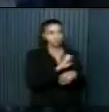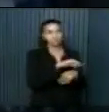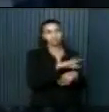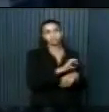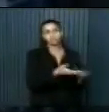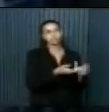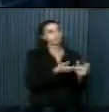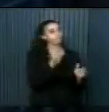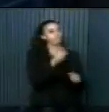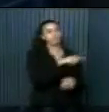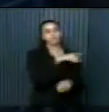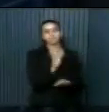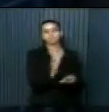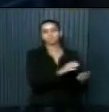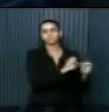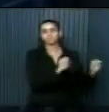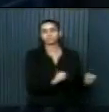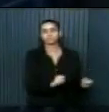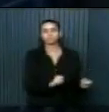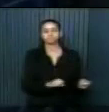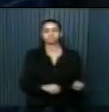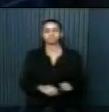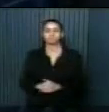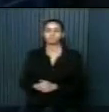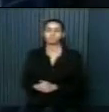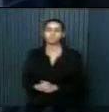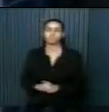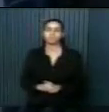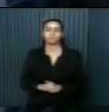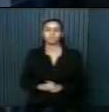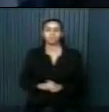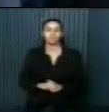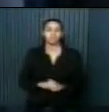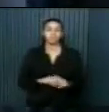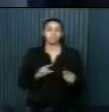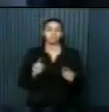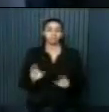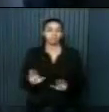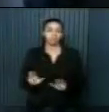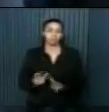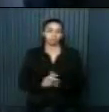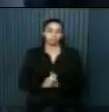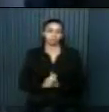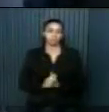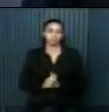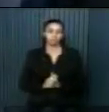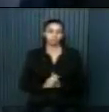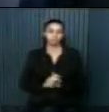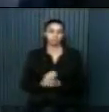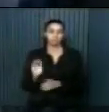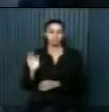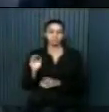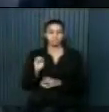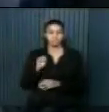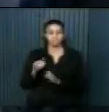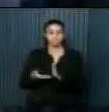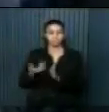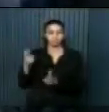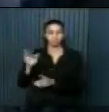sistemática. No caso de exclusão do federado, e